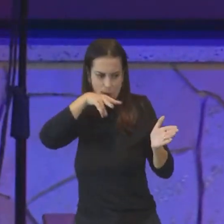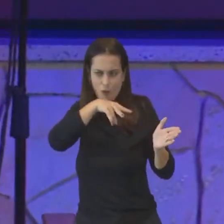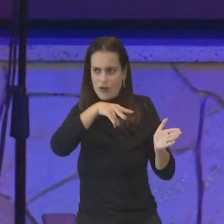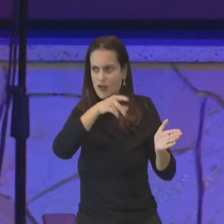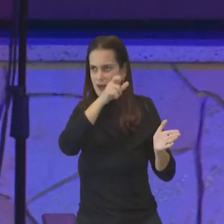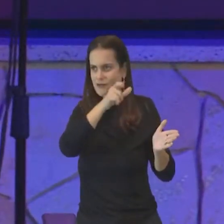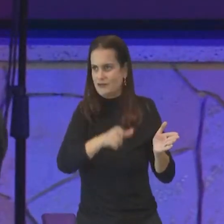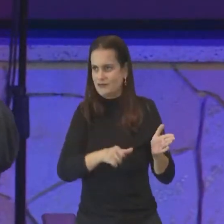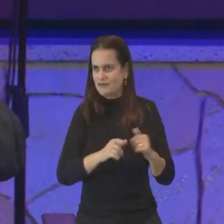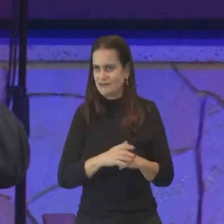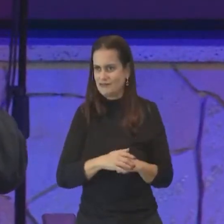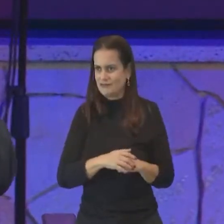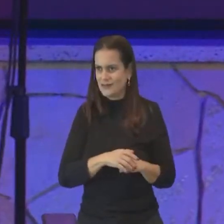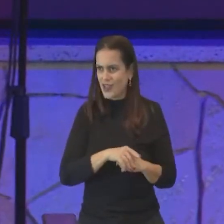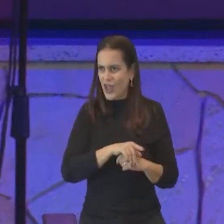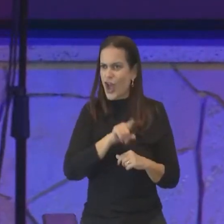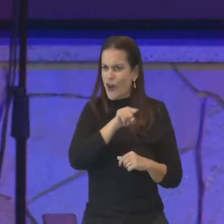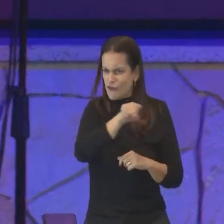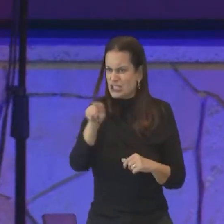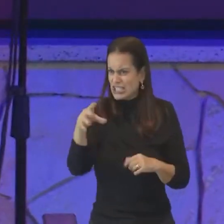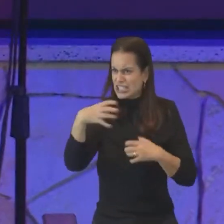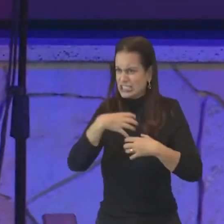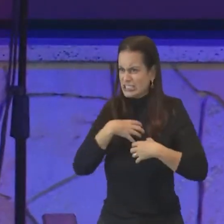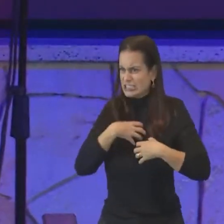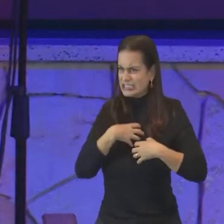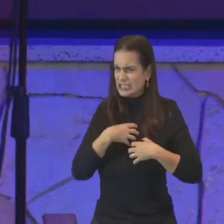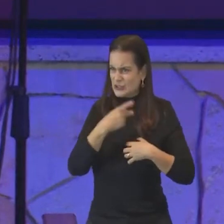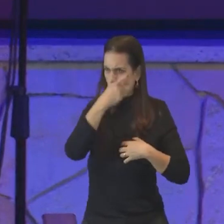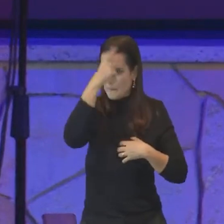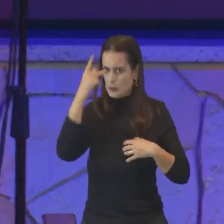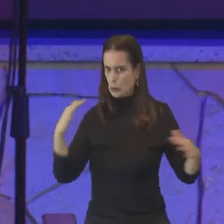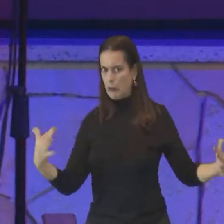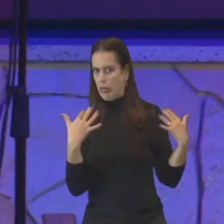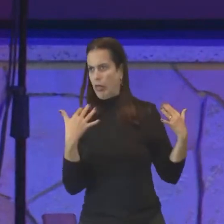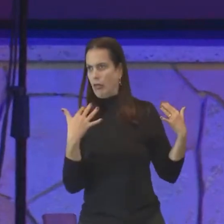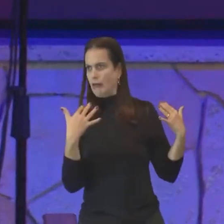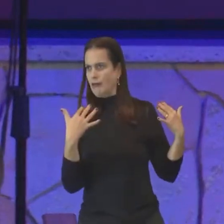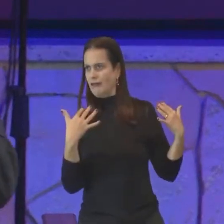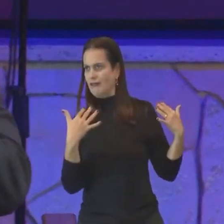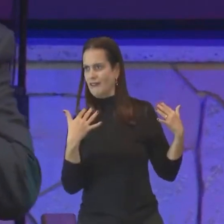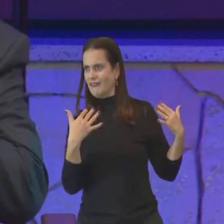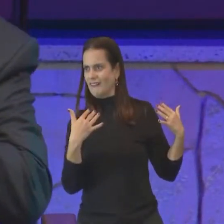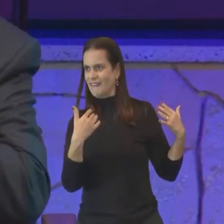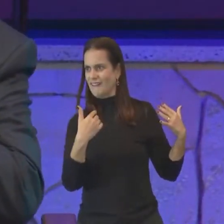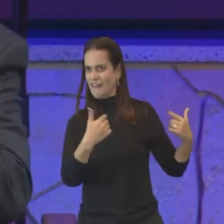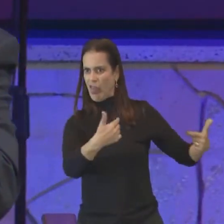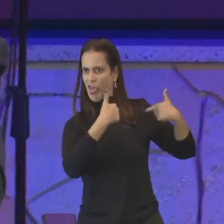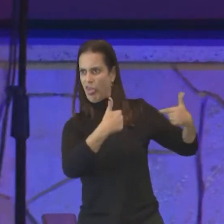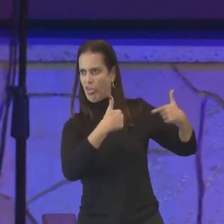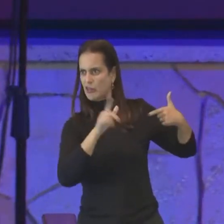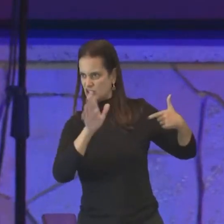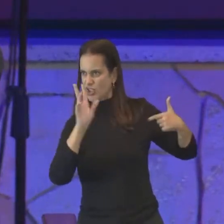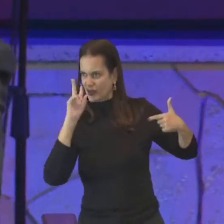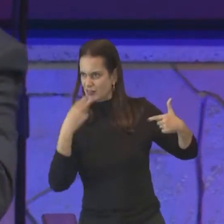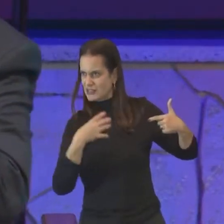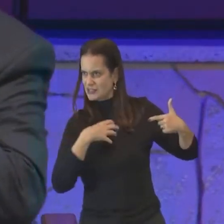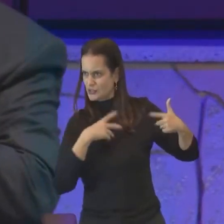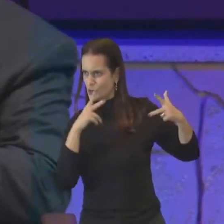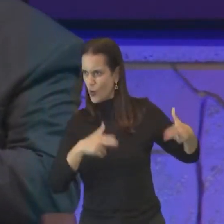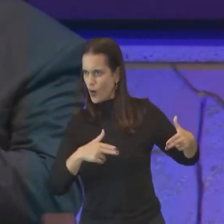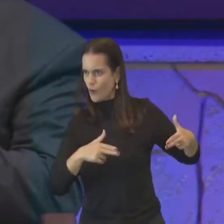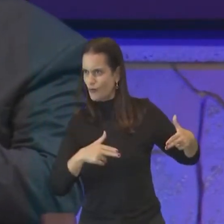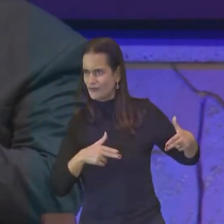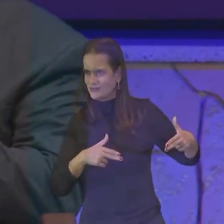Você alguma vez já foi olhado assim, com um olhar de recriminação, com um olhar de condenação, com um olhar de